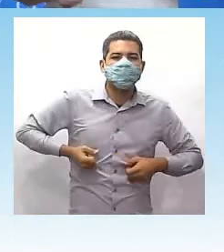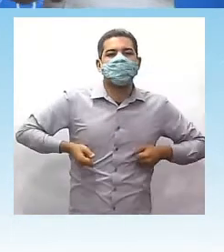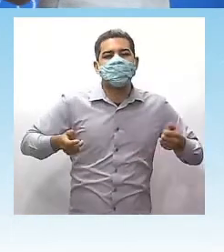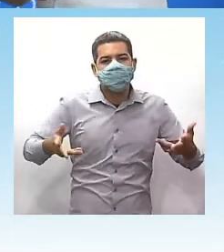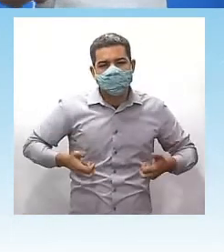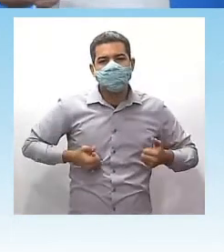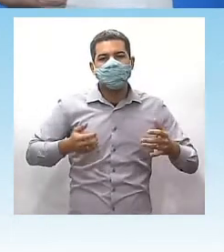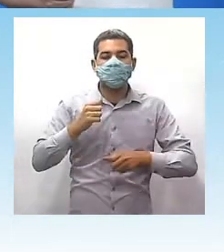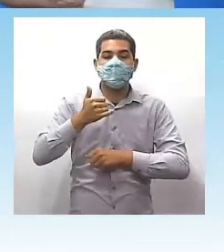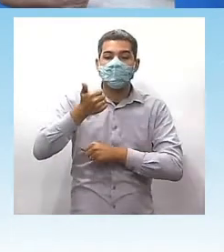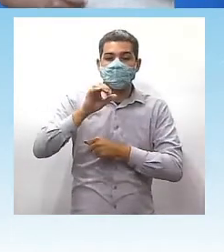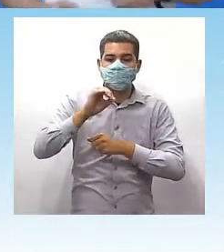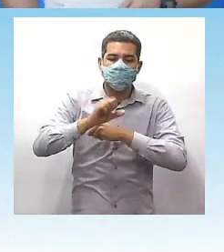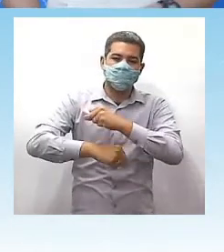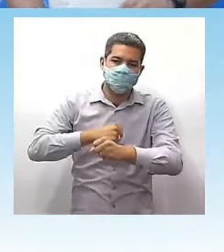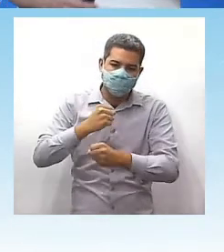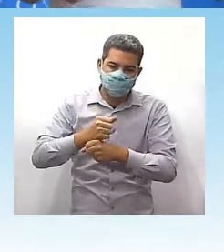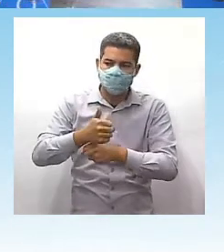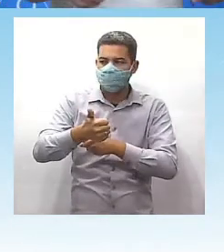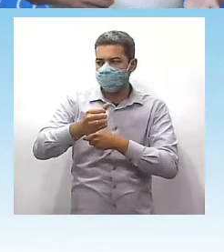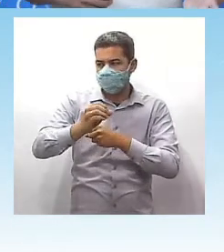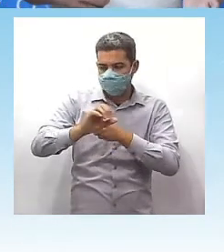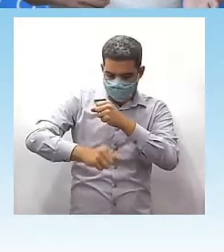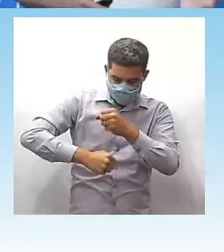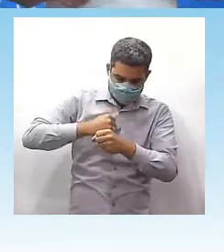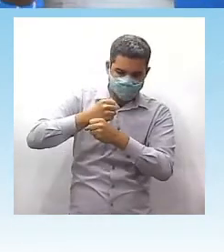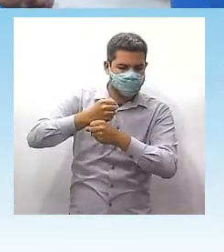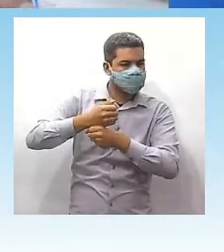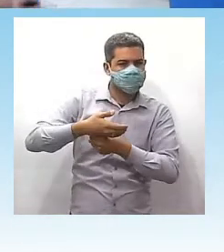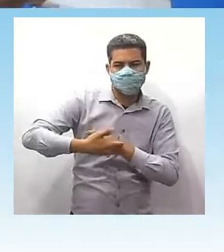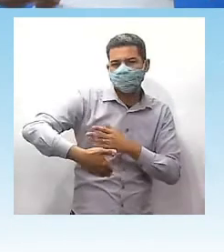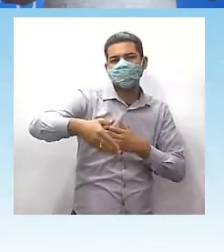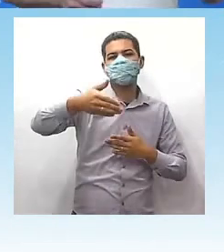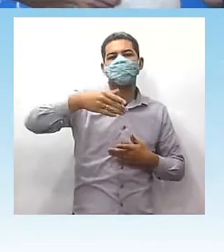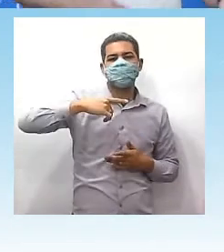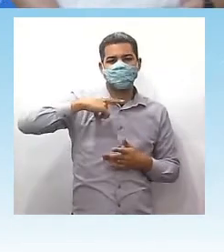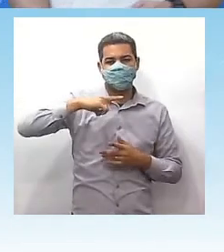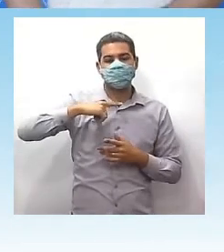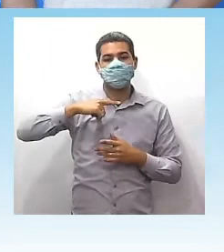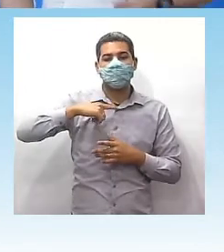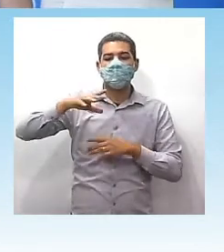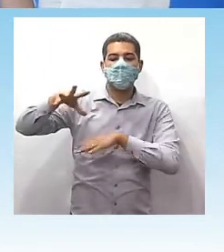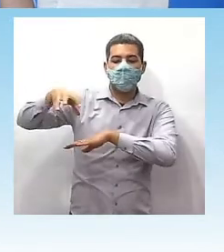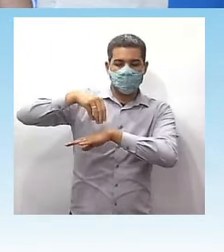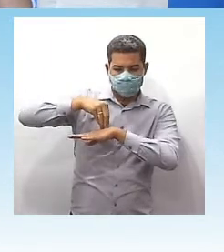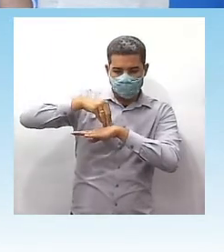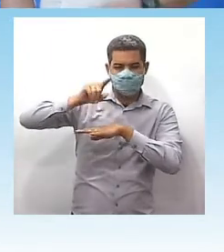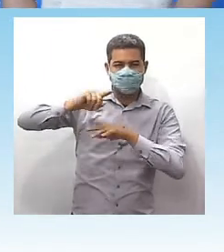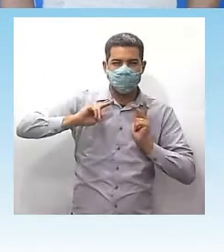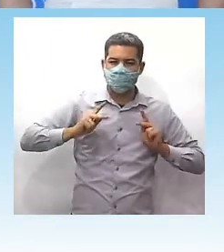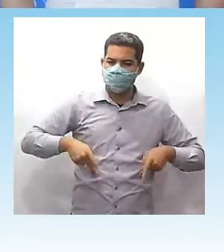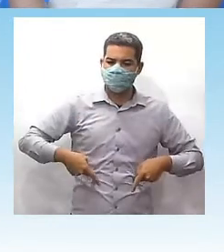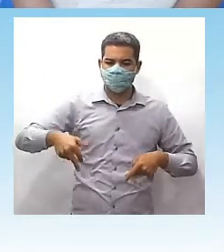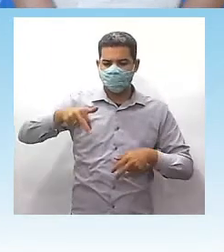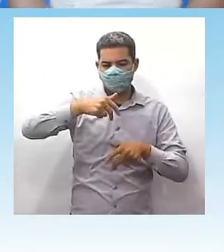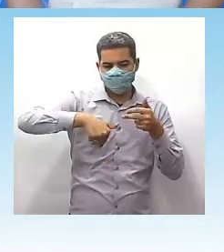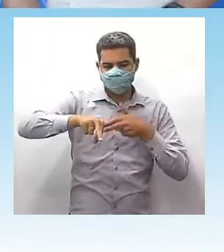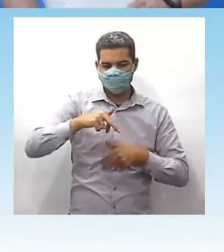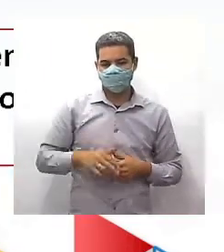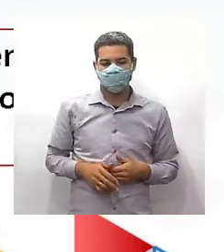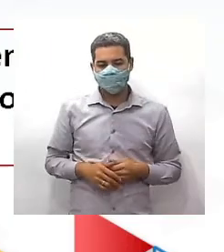censo, um olhar geral, tá? Quando a amostra é do tamanho da população. Tranquilo? Então, vamos